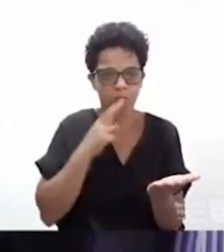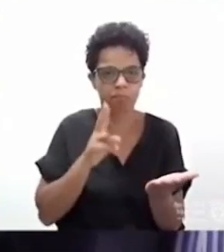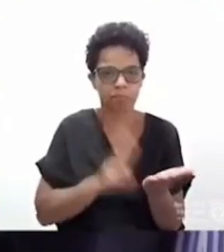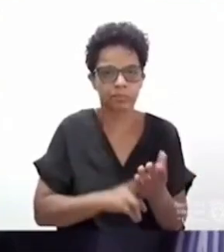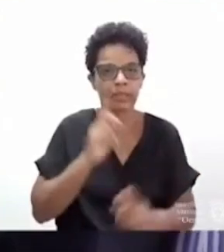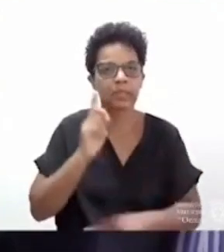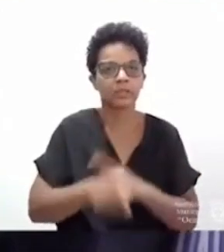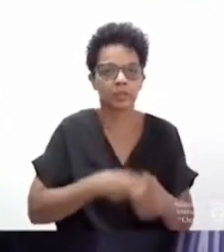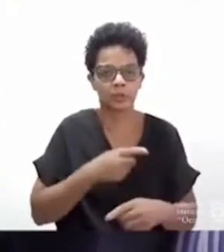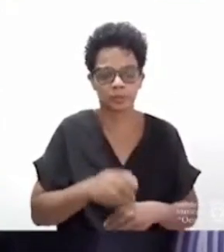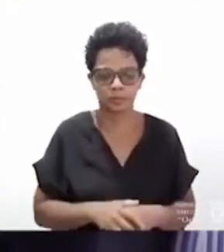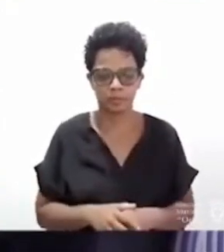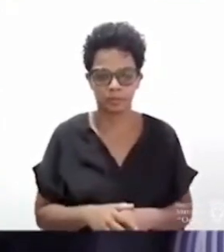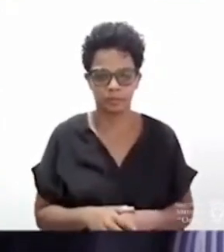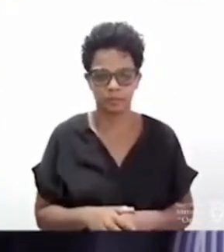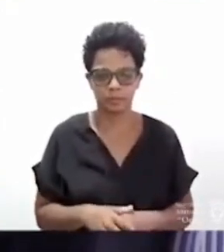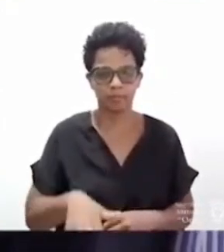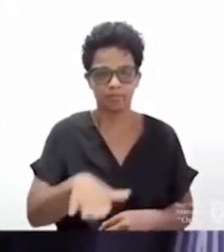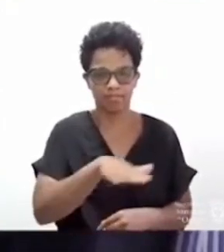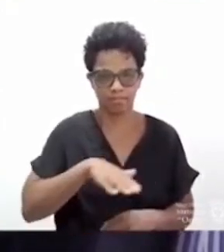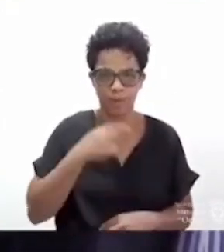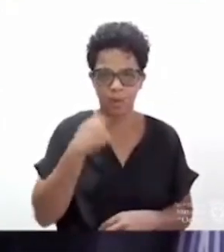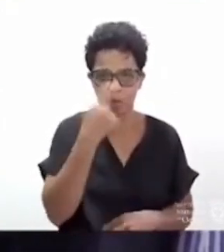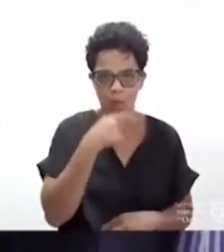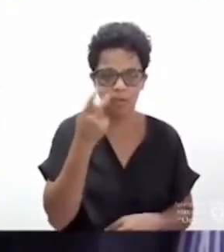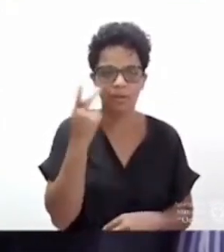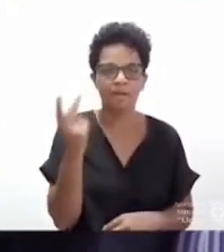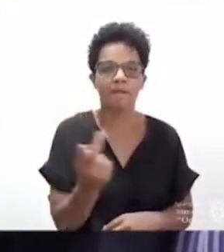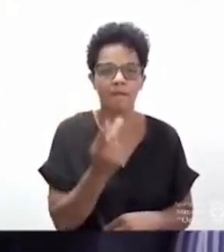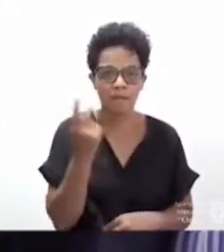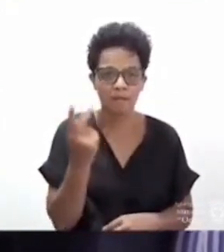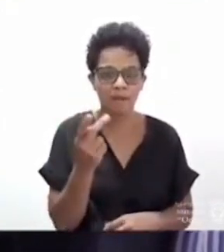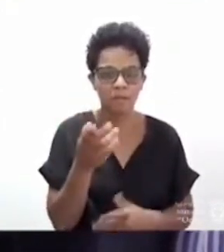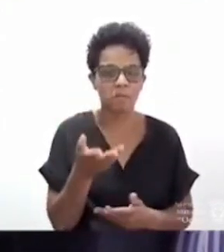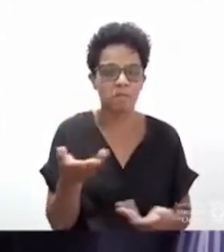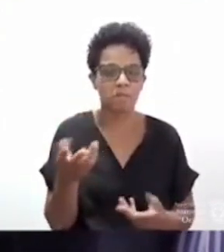que no caso da Oeiras Viva